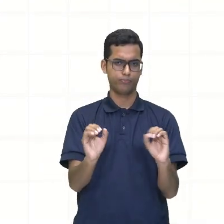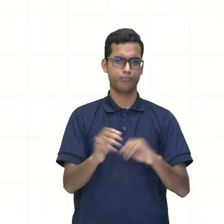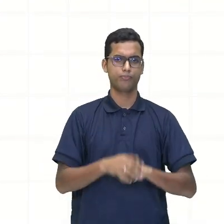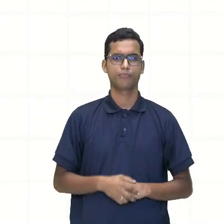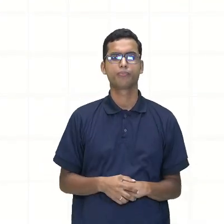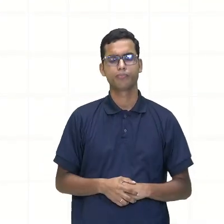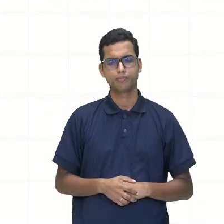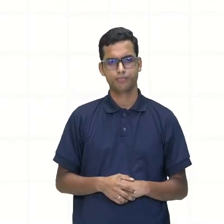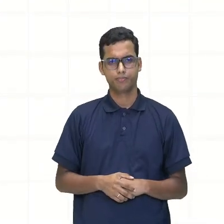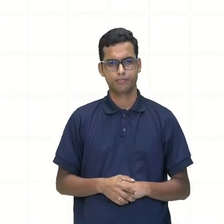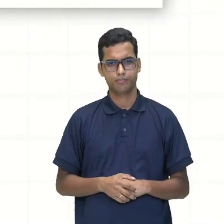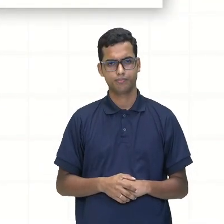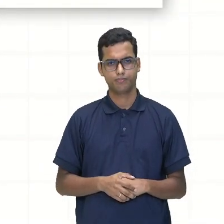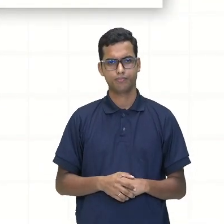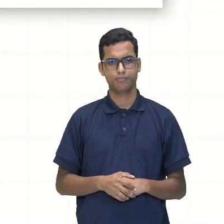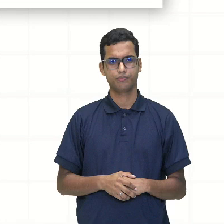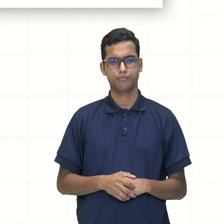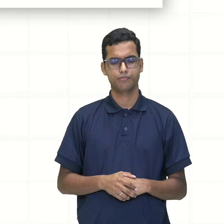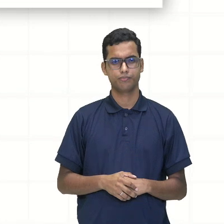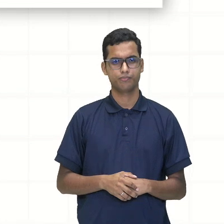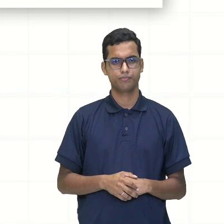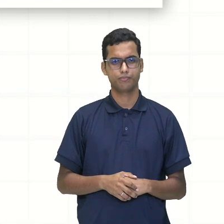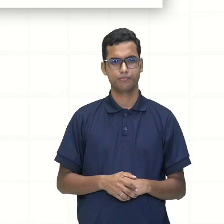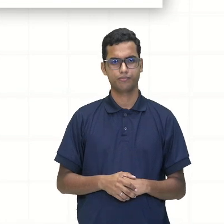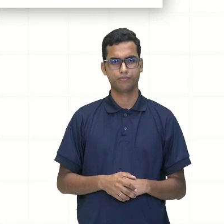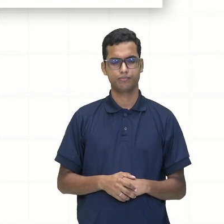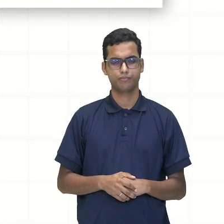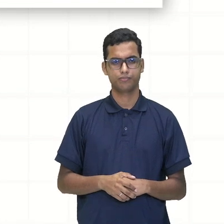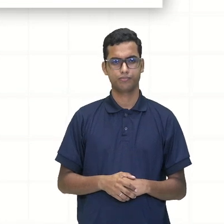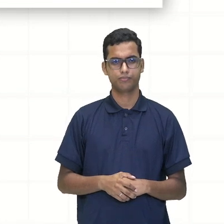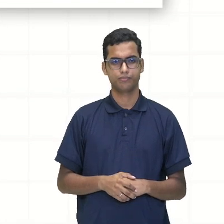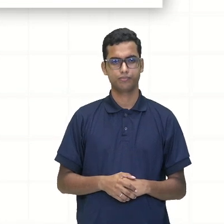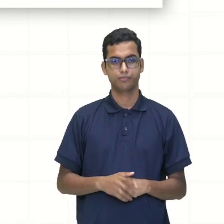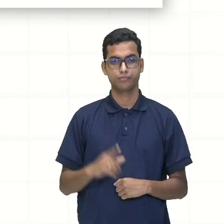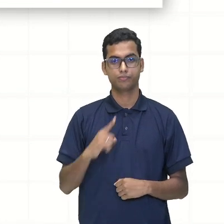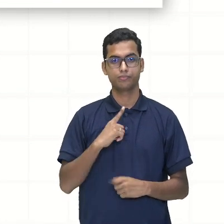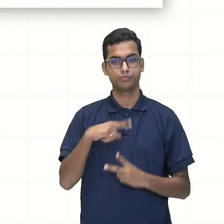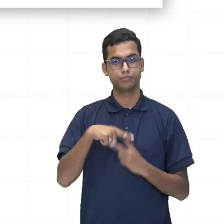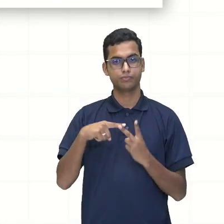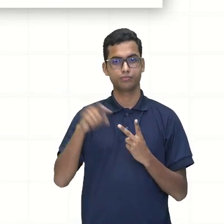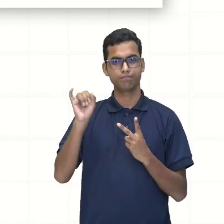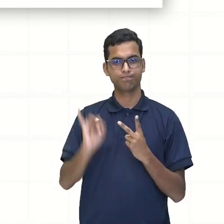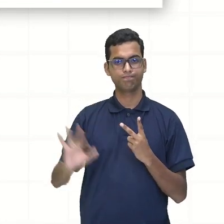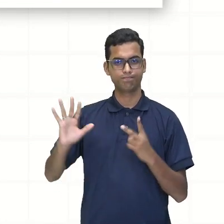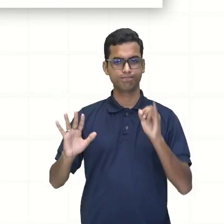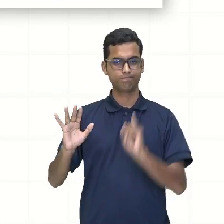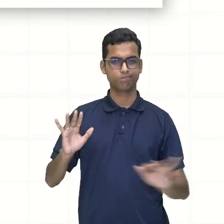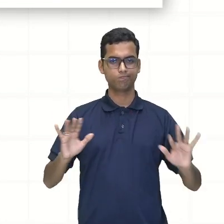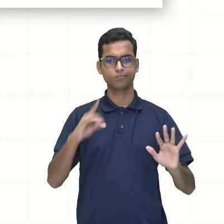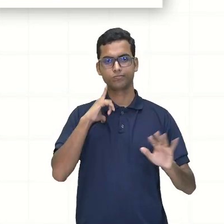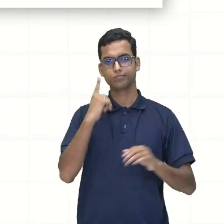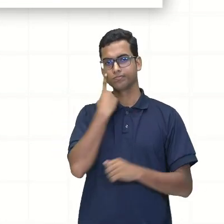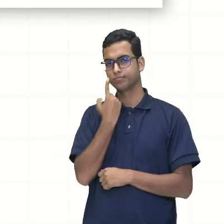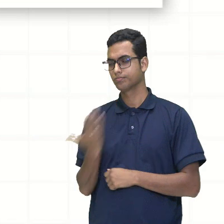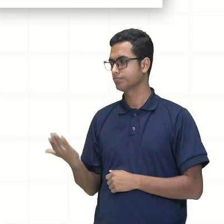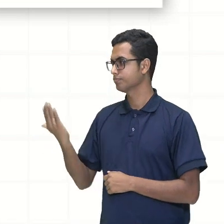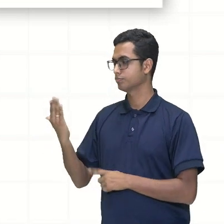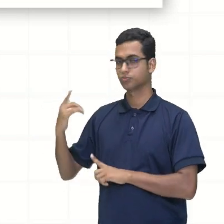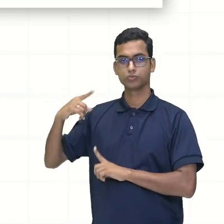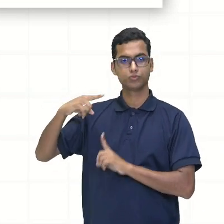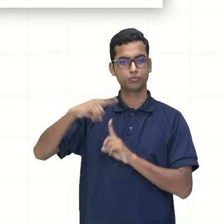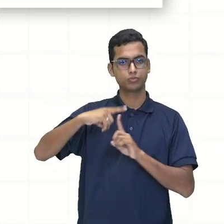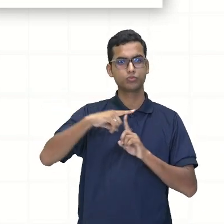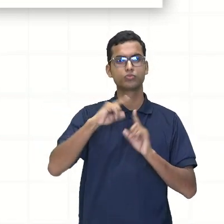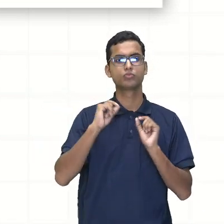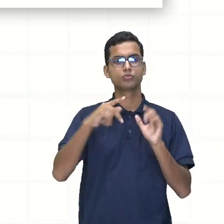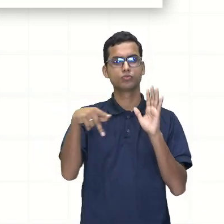amazônica. Olhem só, nós temos aqui duas imagens para retratar os tipos de mata na